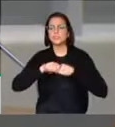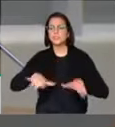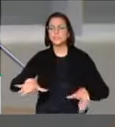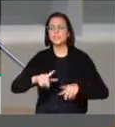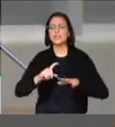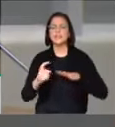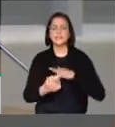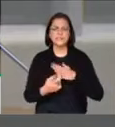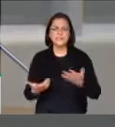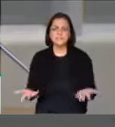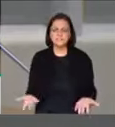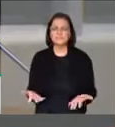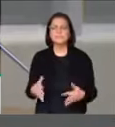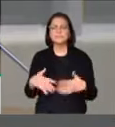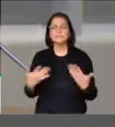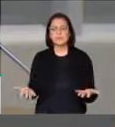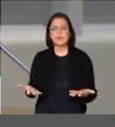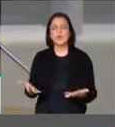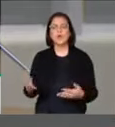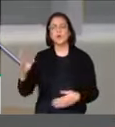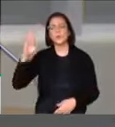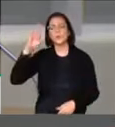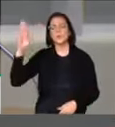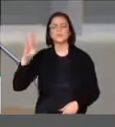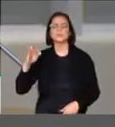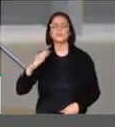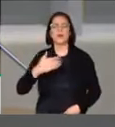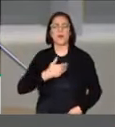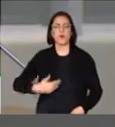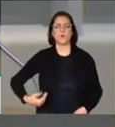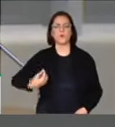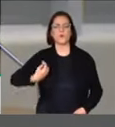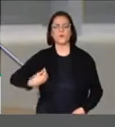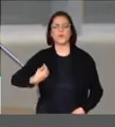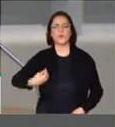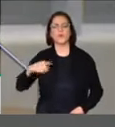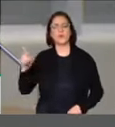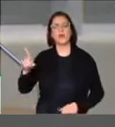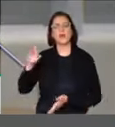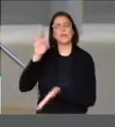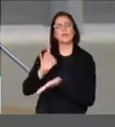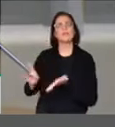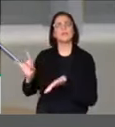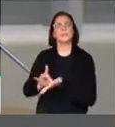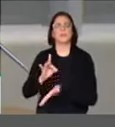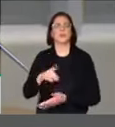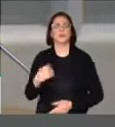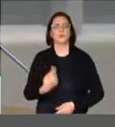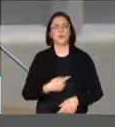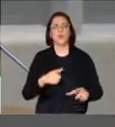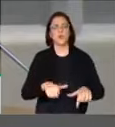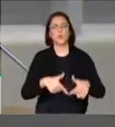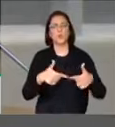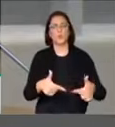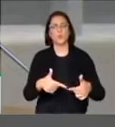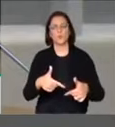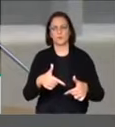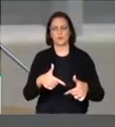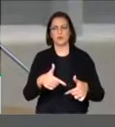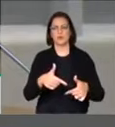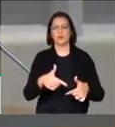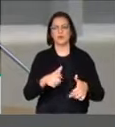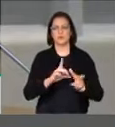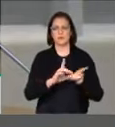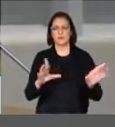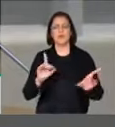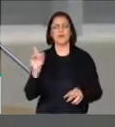da nação um inimigo das lutas democráticas e alguém claramente LGBTfóbico